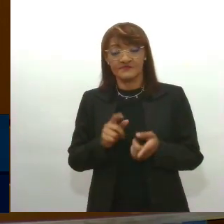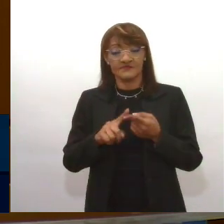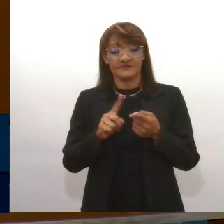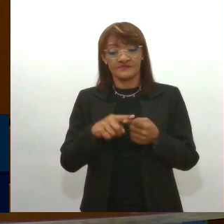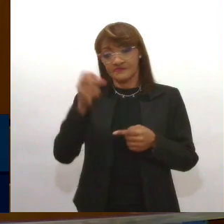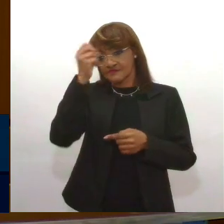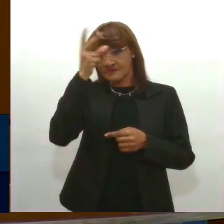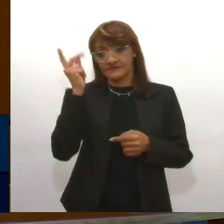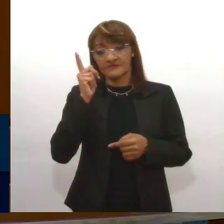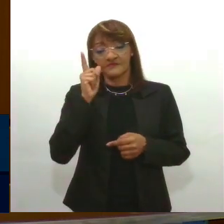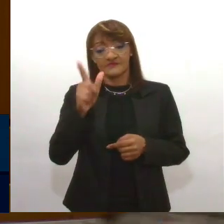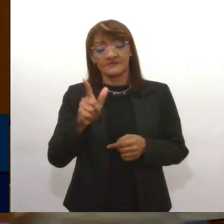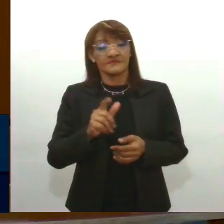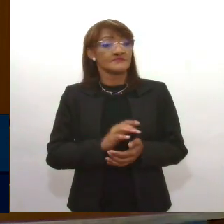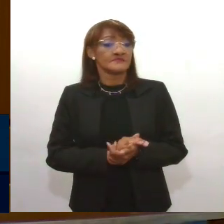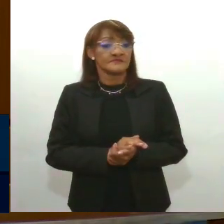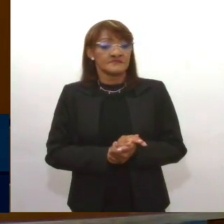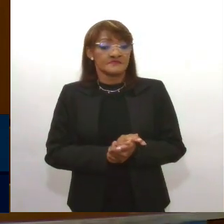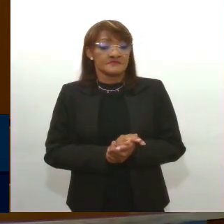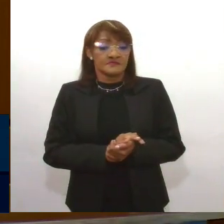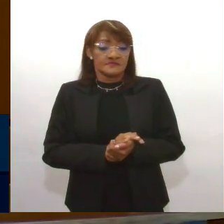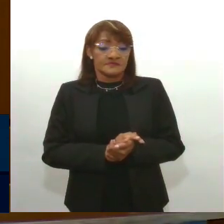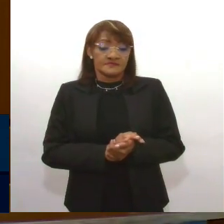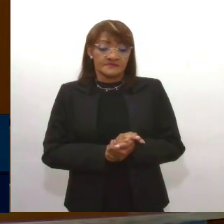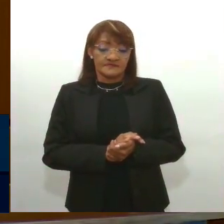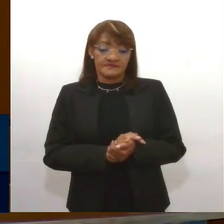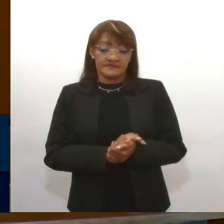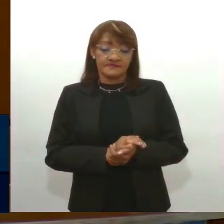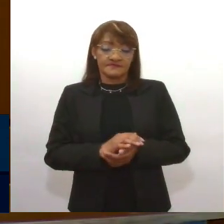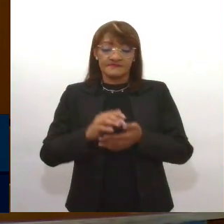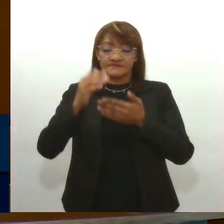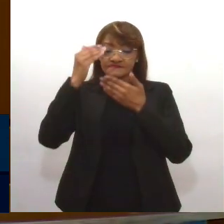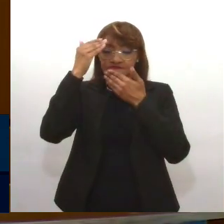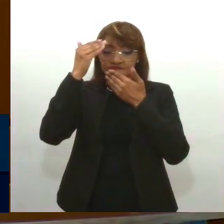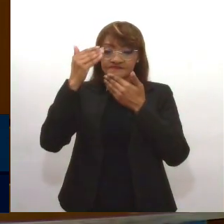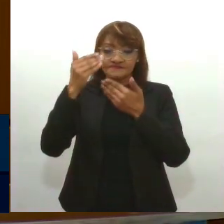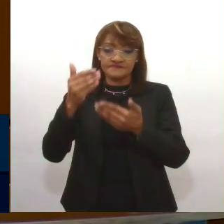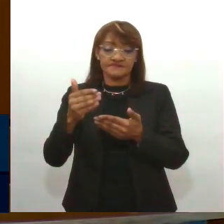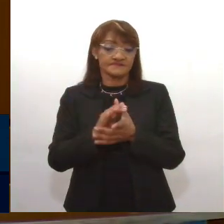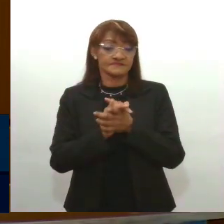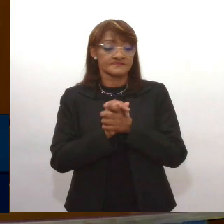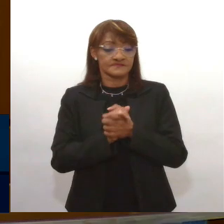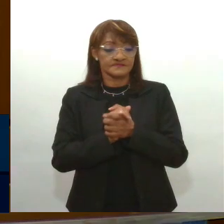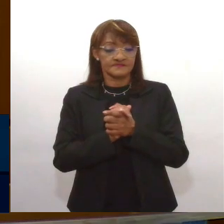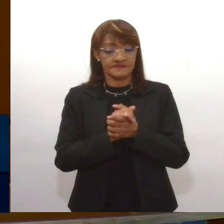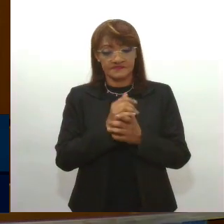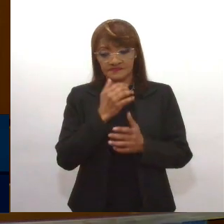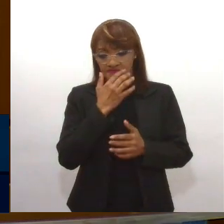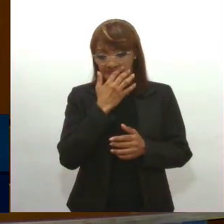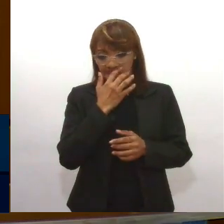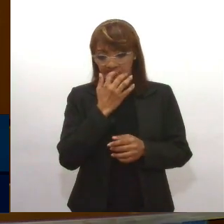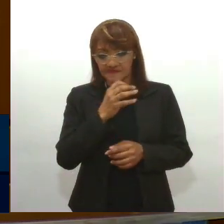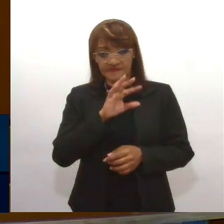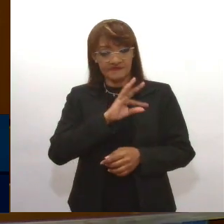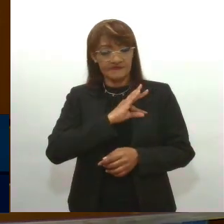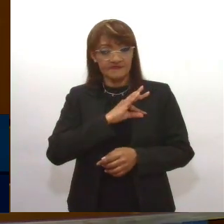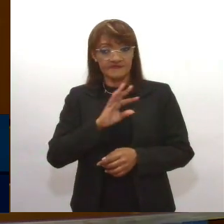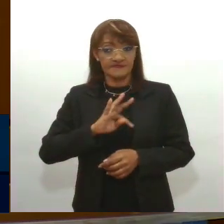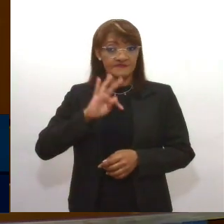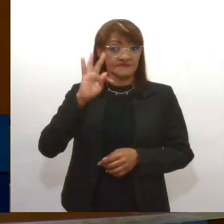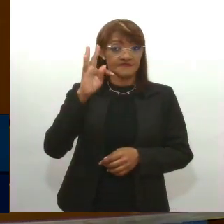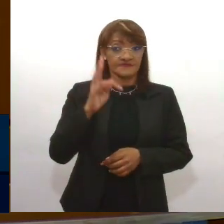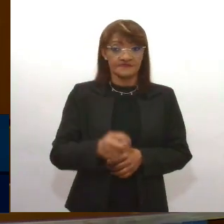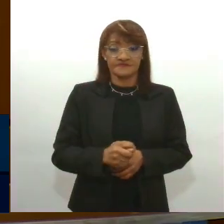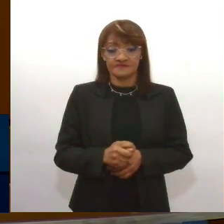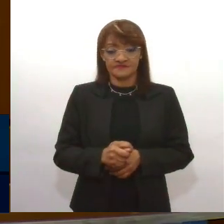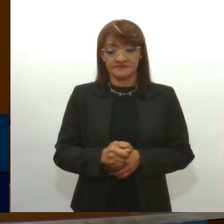agradecer e parabenizar o trabalho da polícia militar e polícia civil que não permitiu que